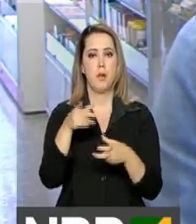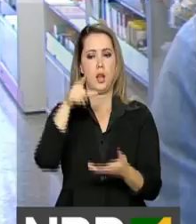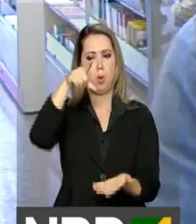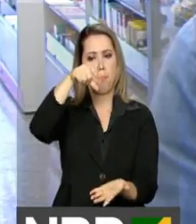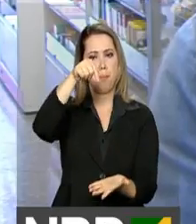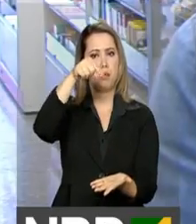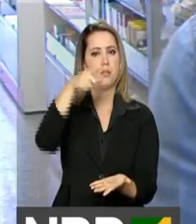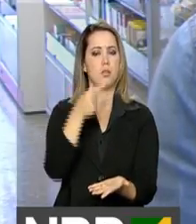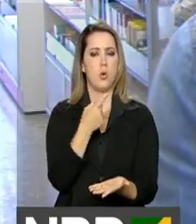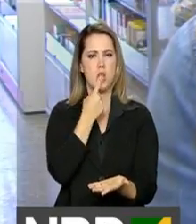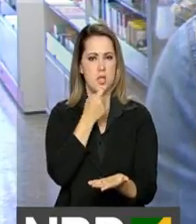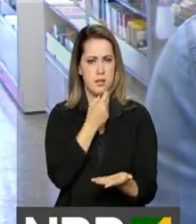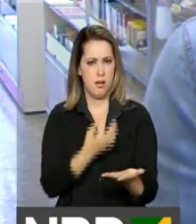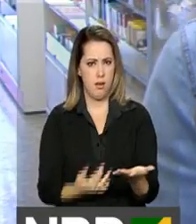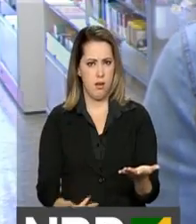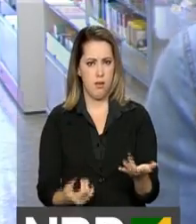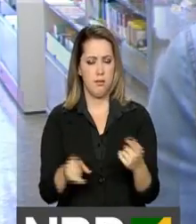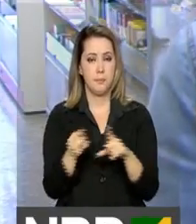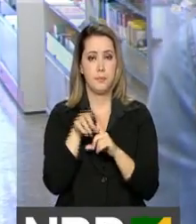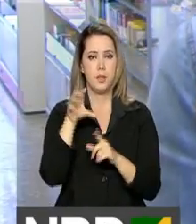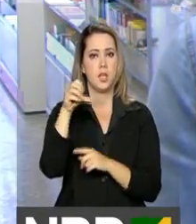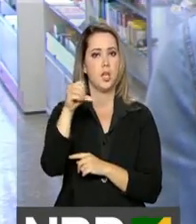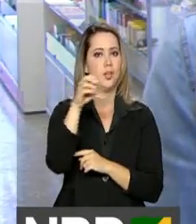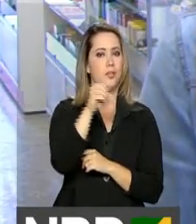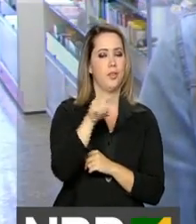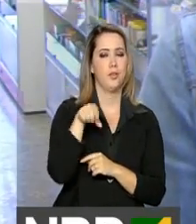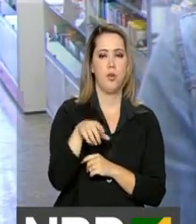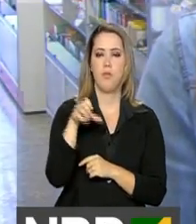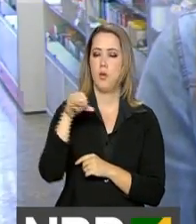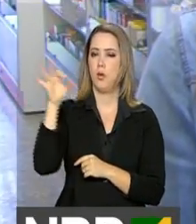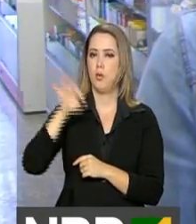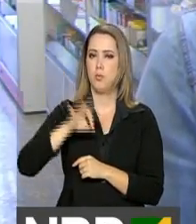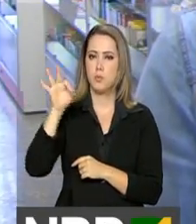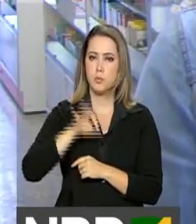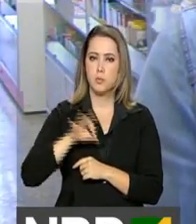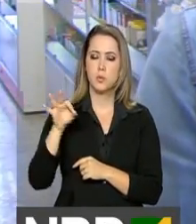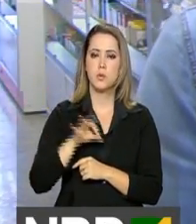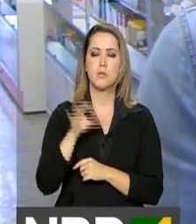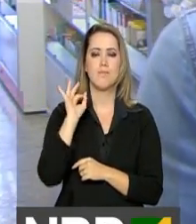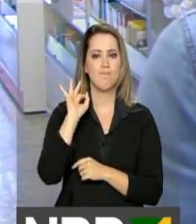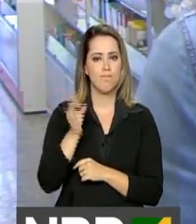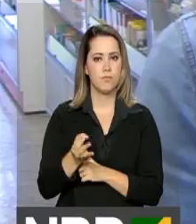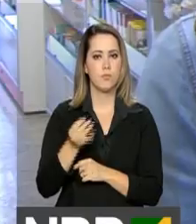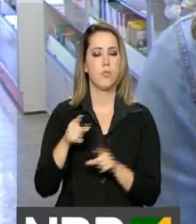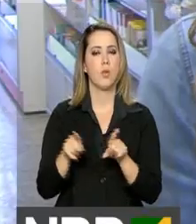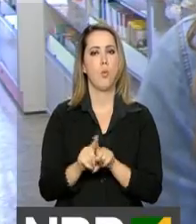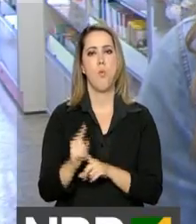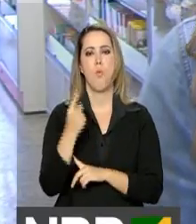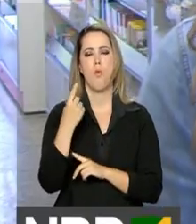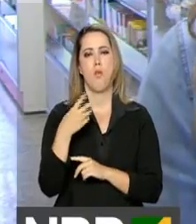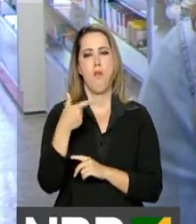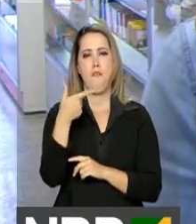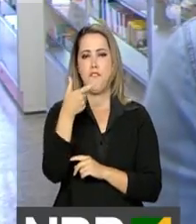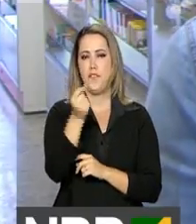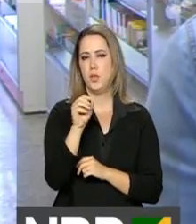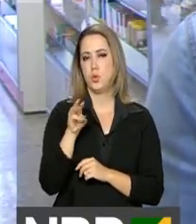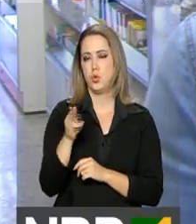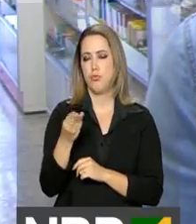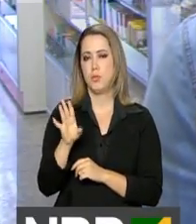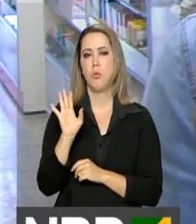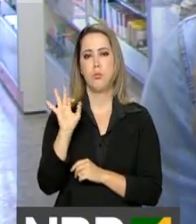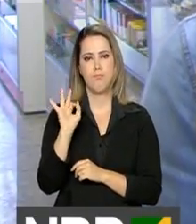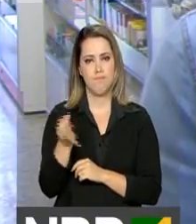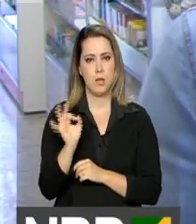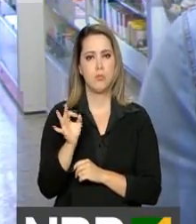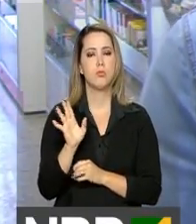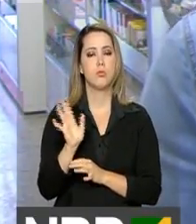99,9 por cento de precisão é um teste rápido o resultado fica pronto em no máximo 20 minutos a